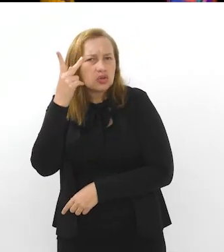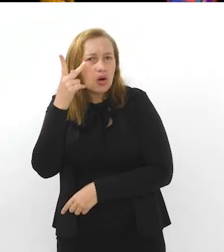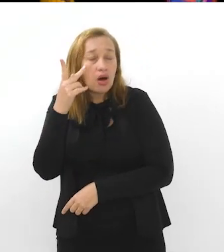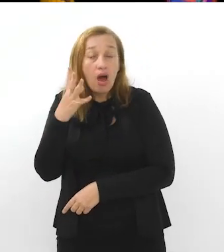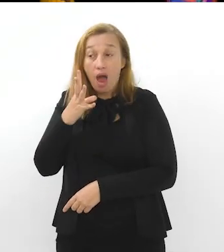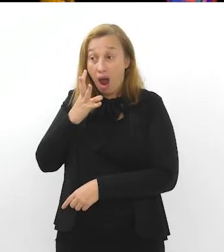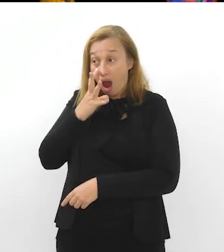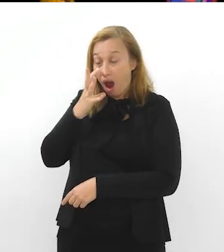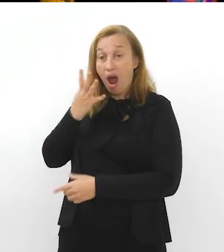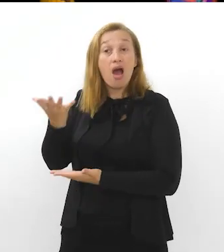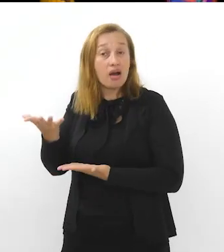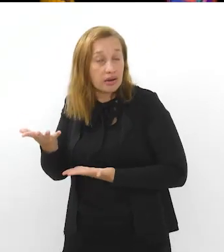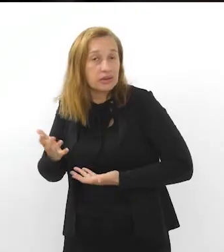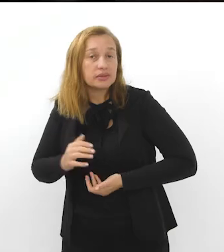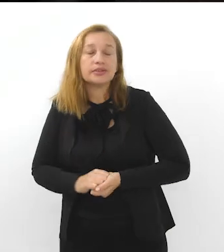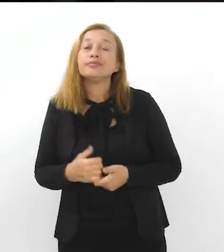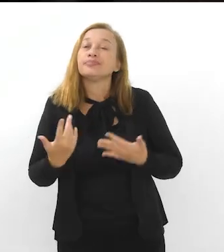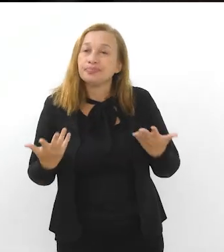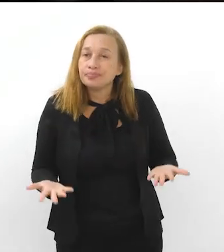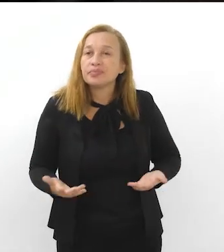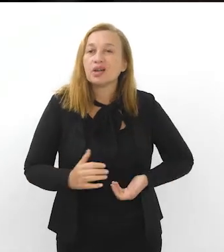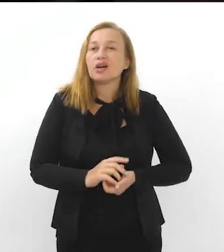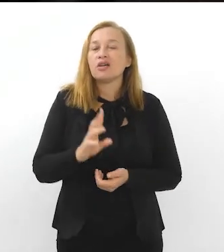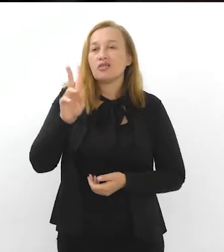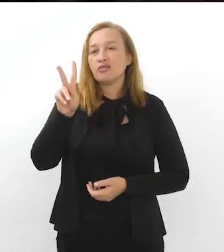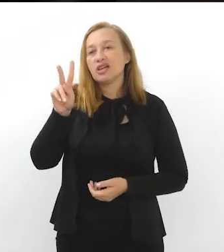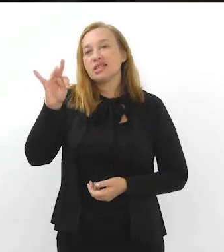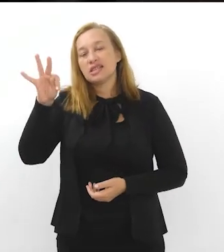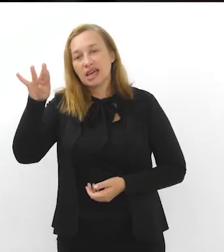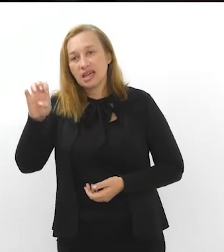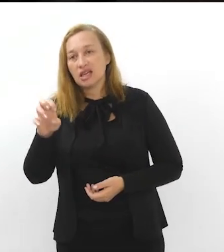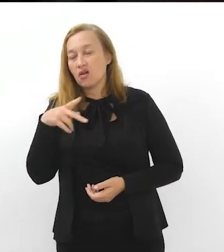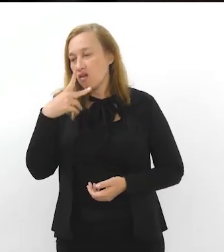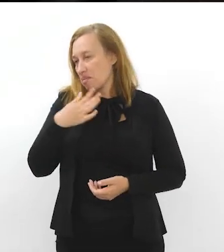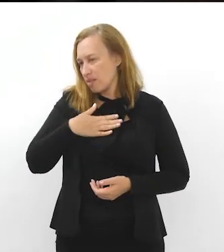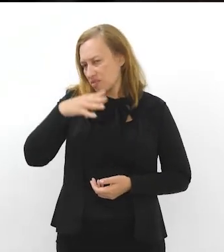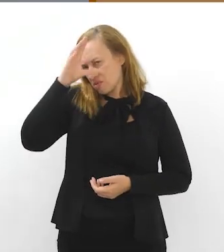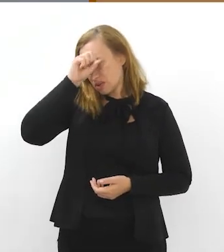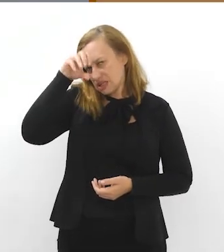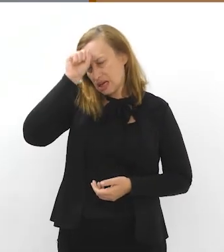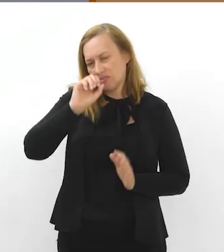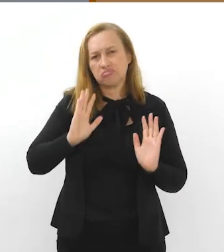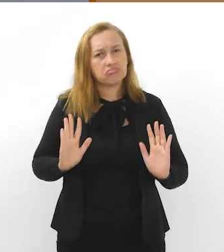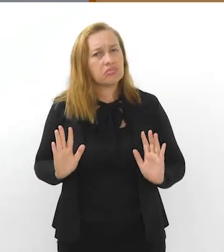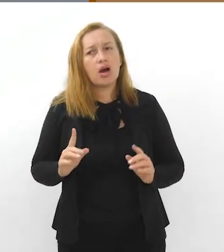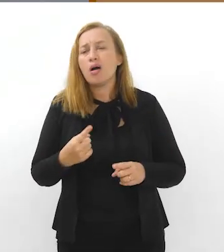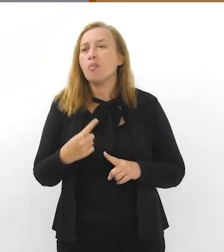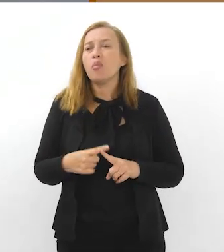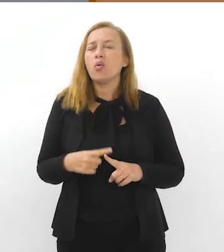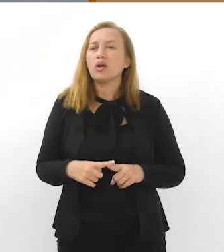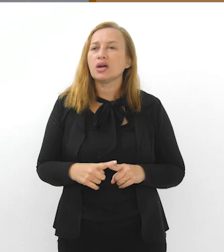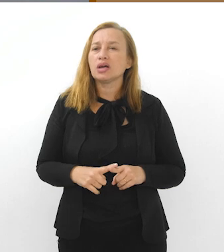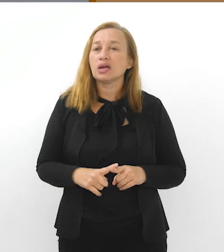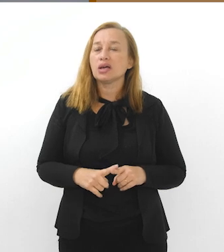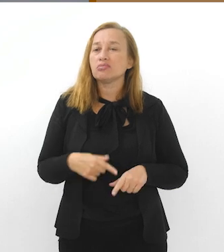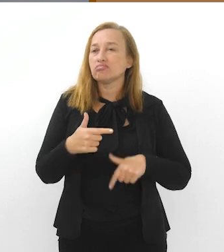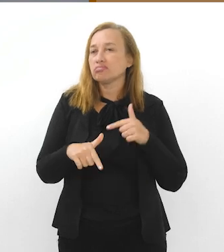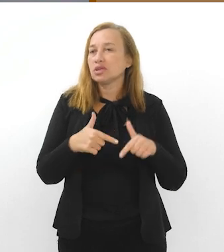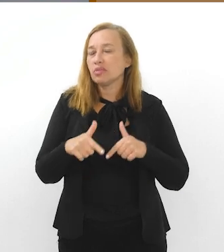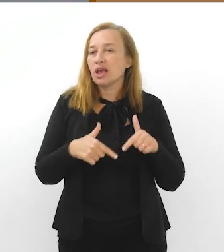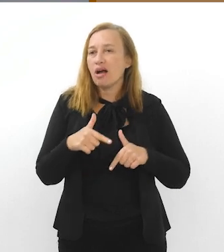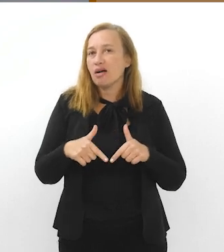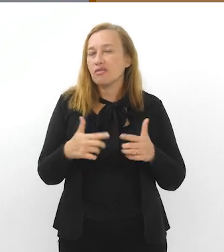história impressionante, né? Então, Vicente, eu falo que para mim foi um aprendizado, né? Porque a